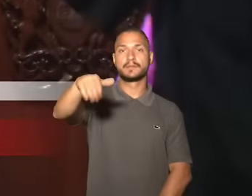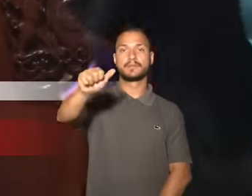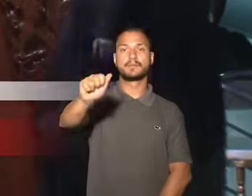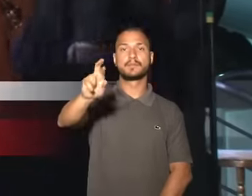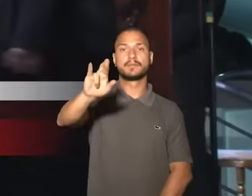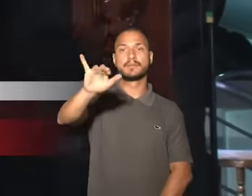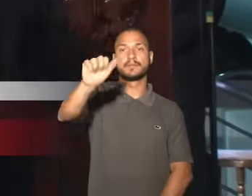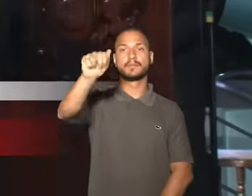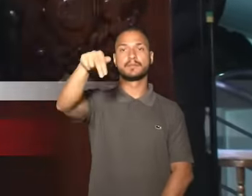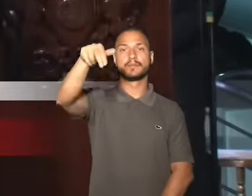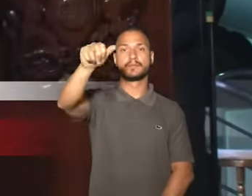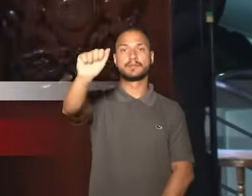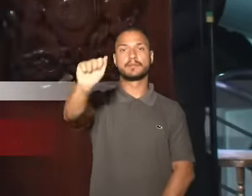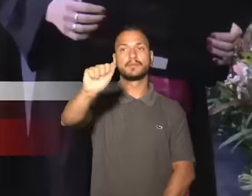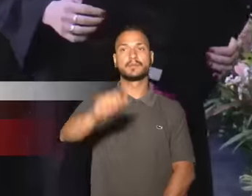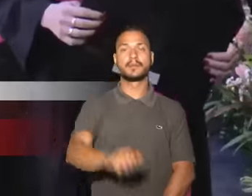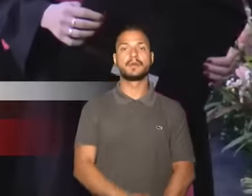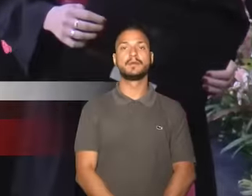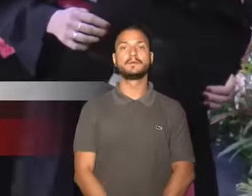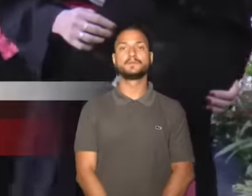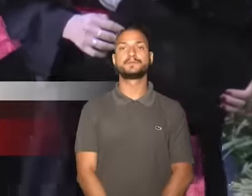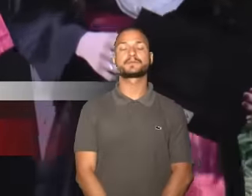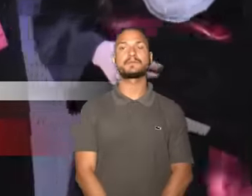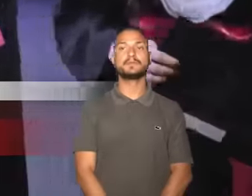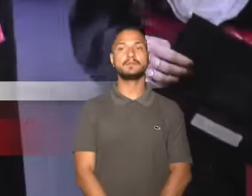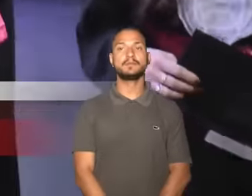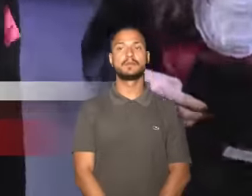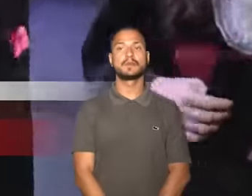Mariana Selga Santos.